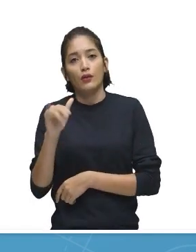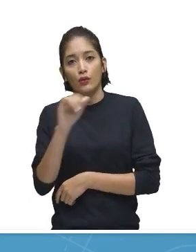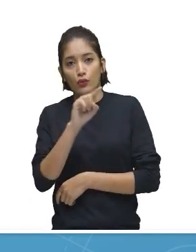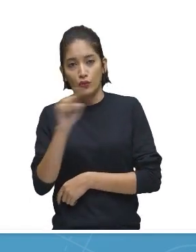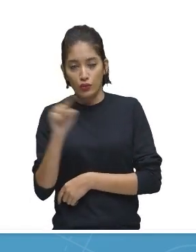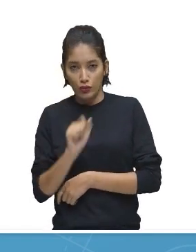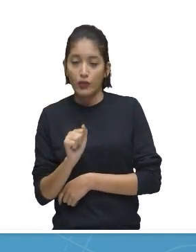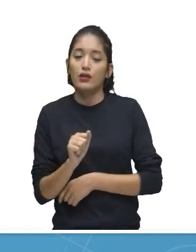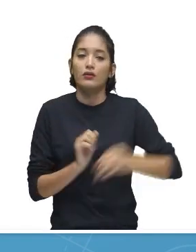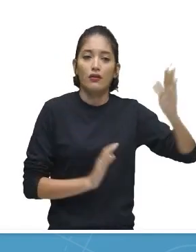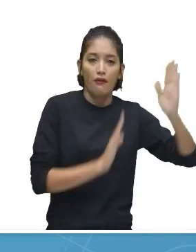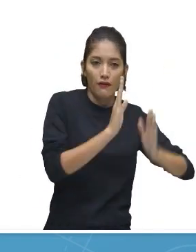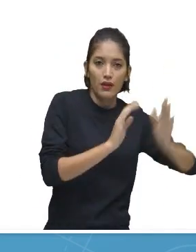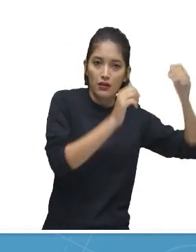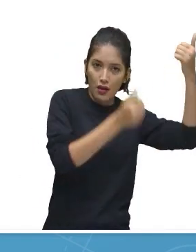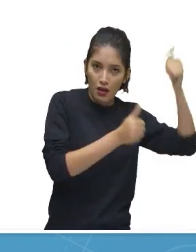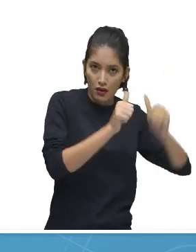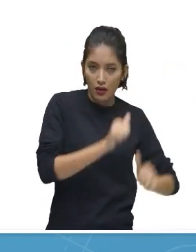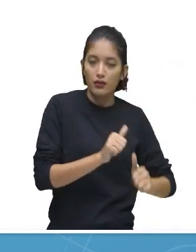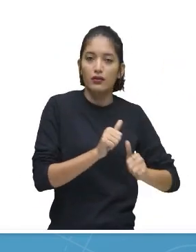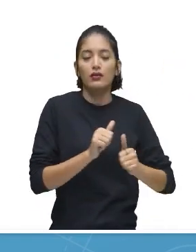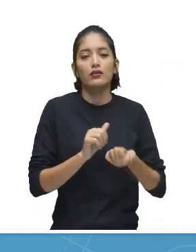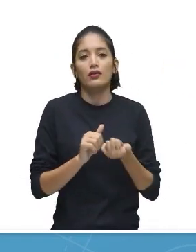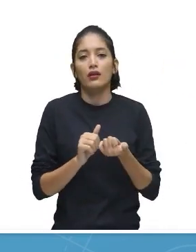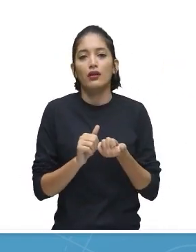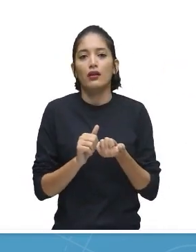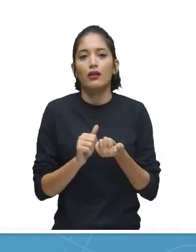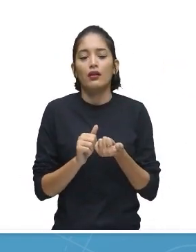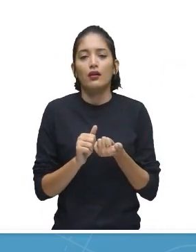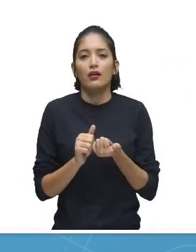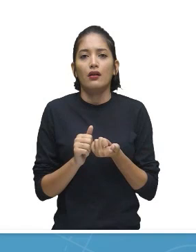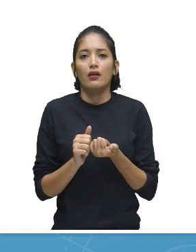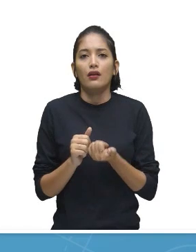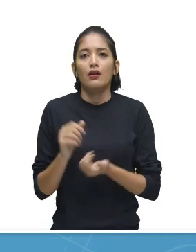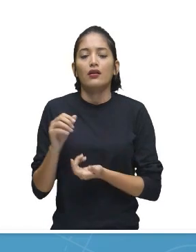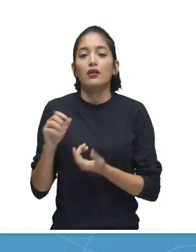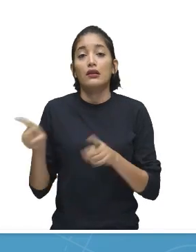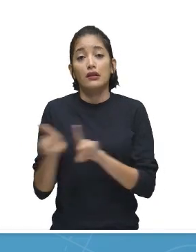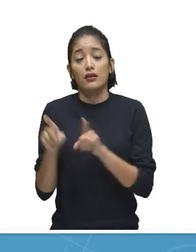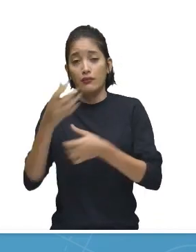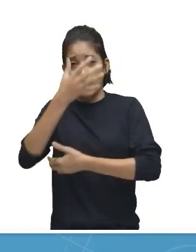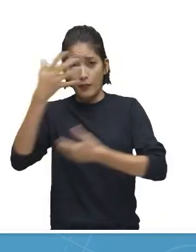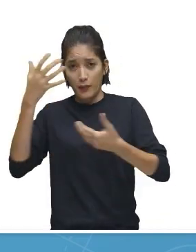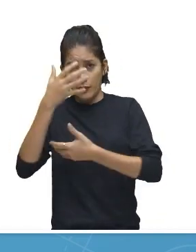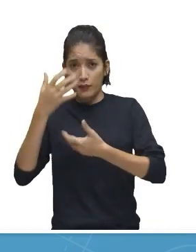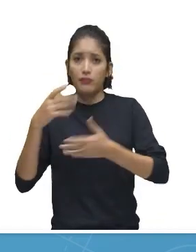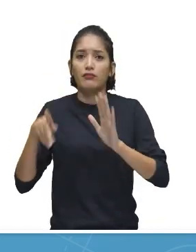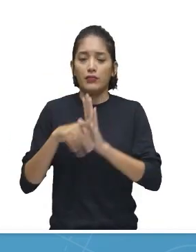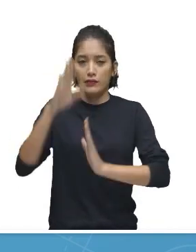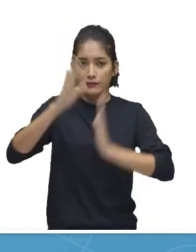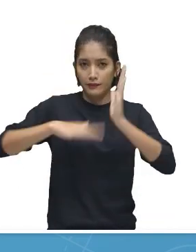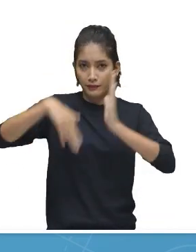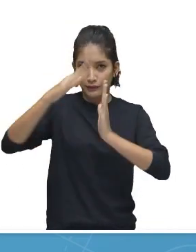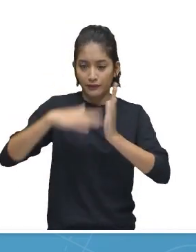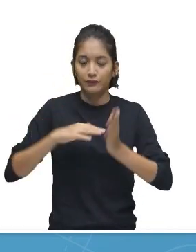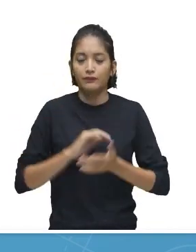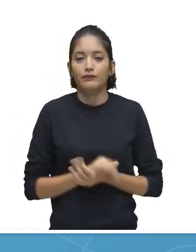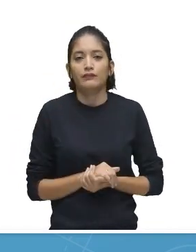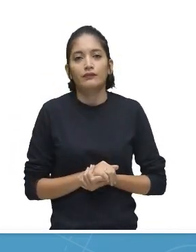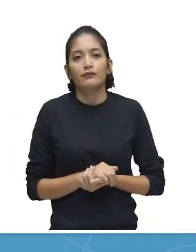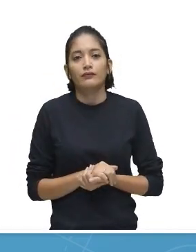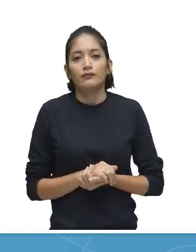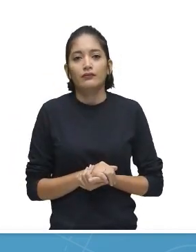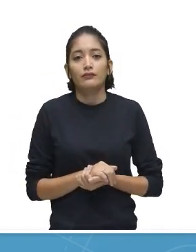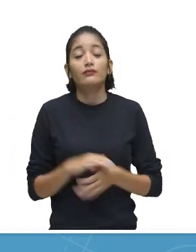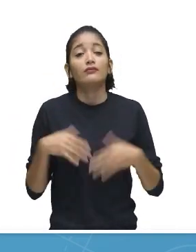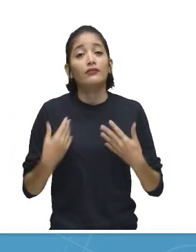fase analítica. Ele colocou restrição, é desestruturação da obra. Então, bem,